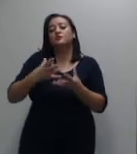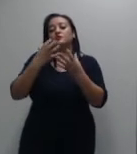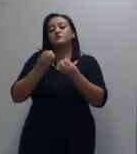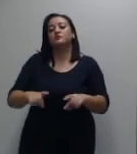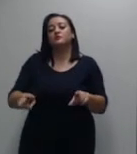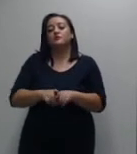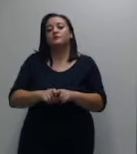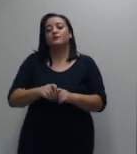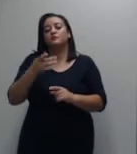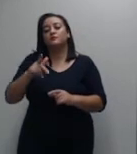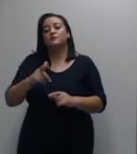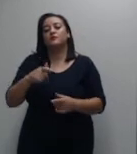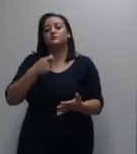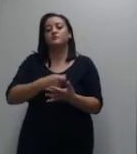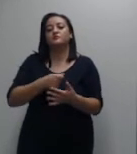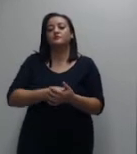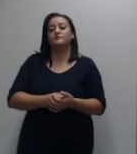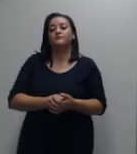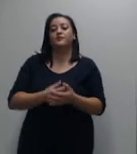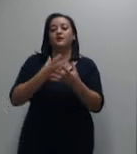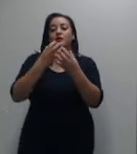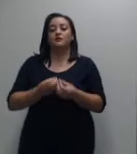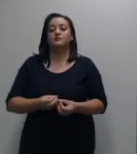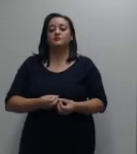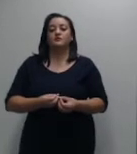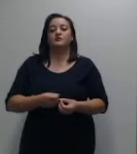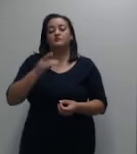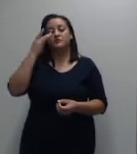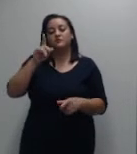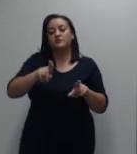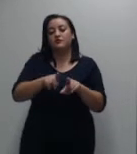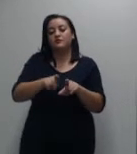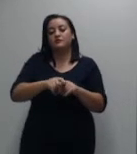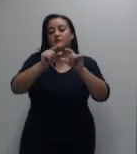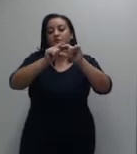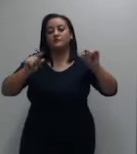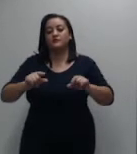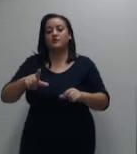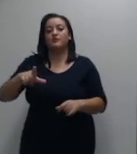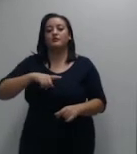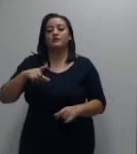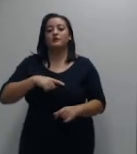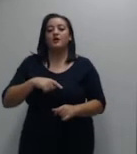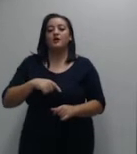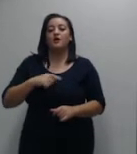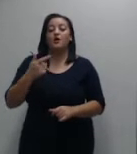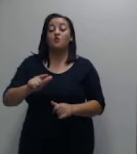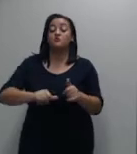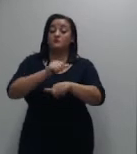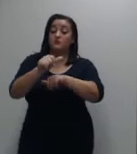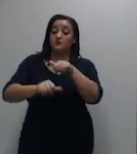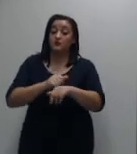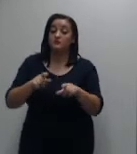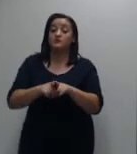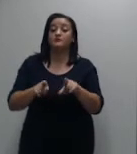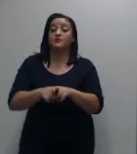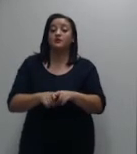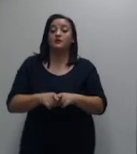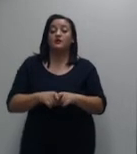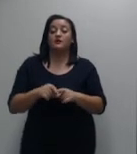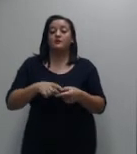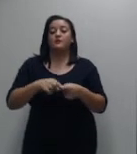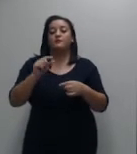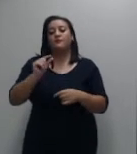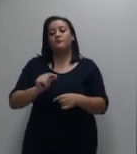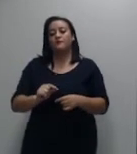de execução provisória admitindo a possibilidade desistido sofrer posterior reforma não por menos